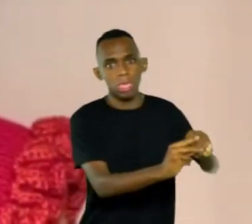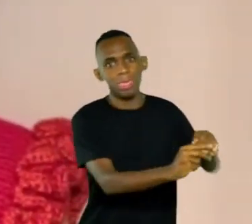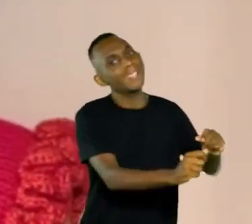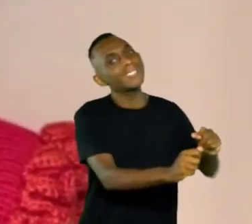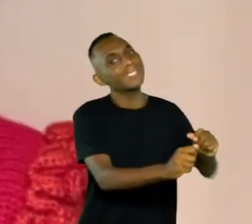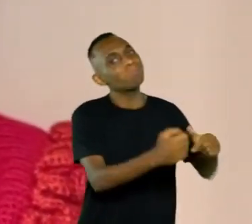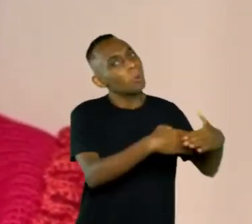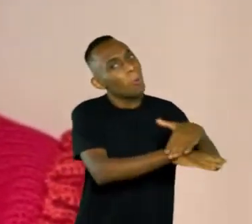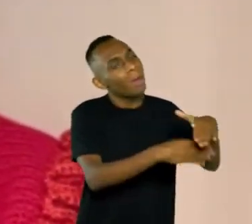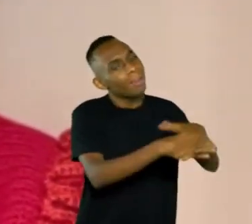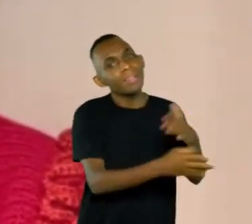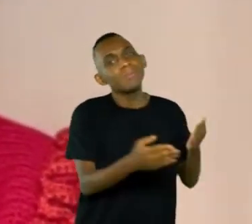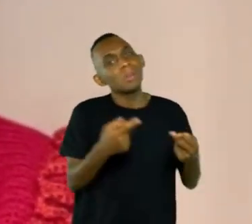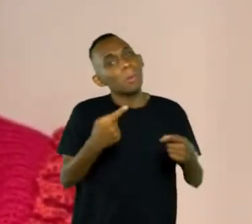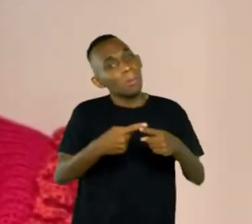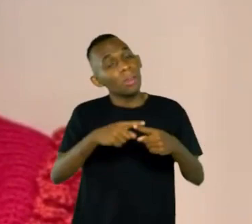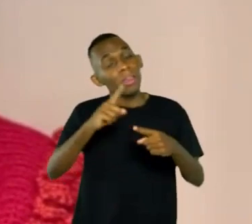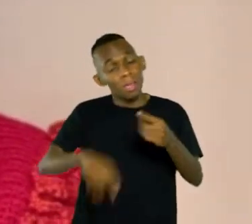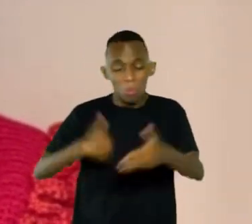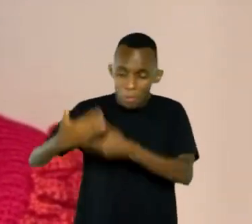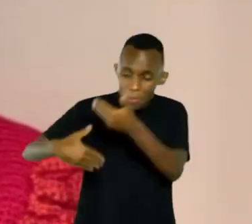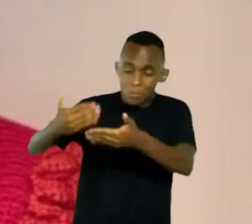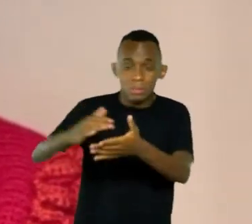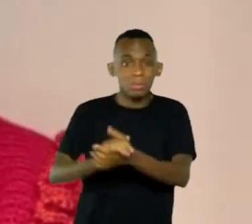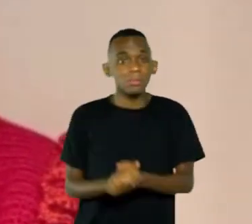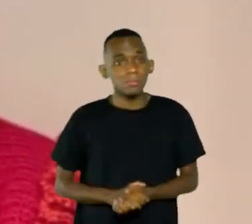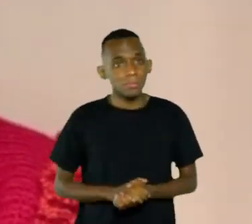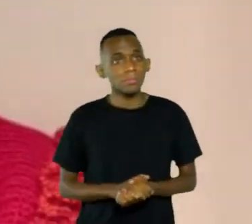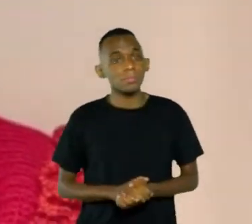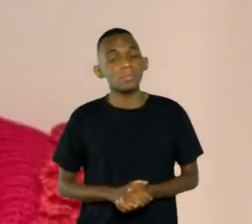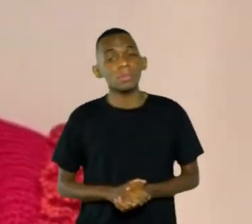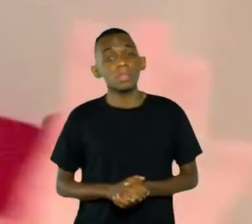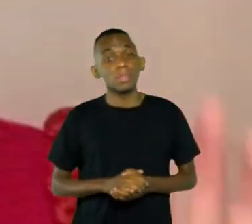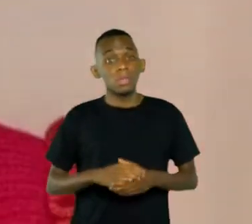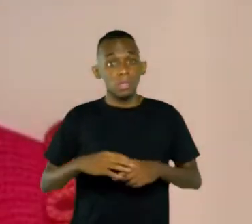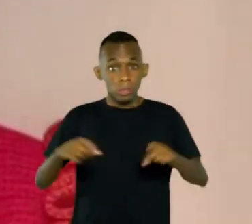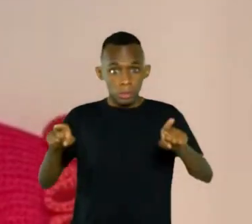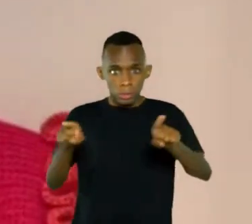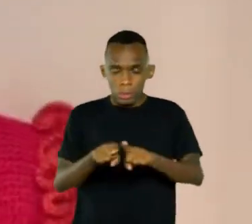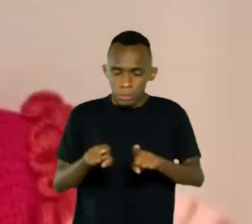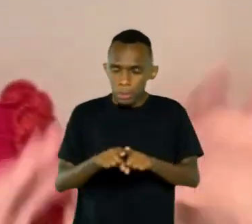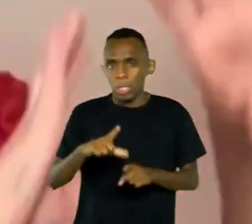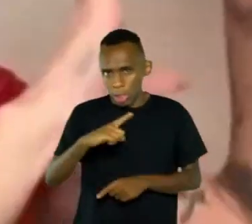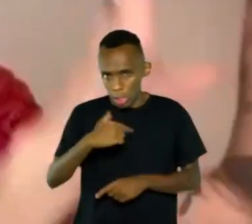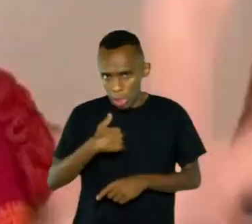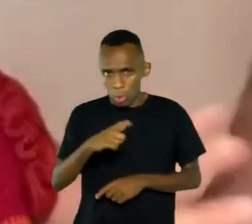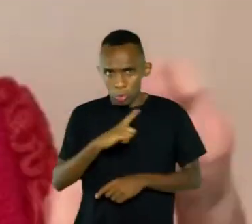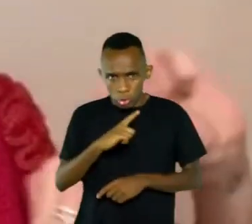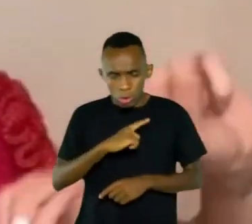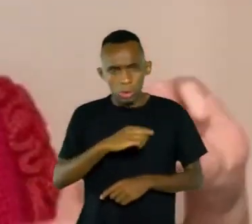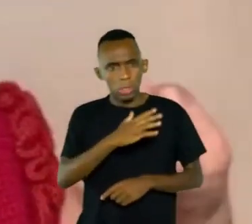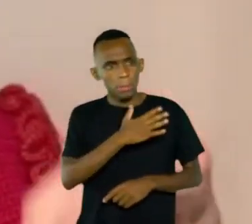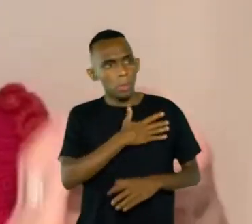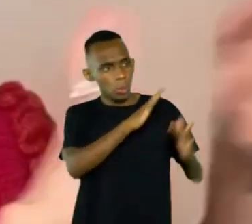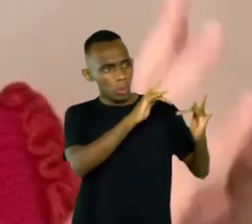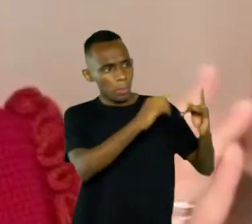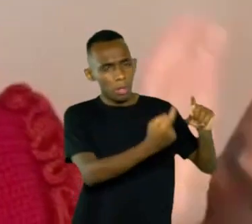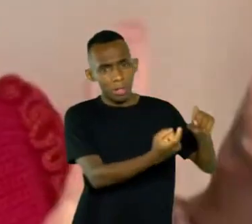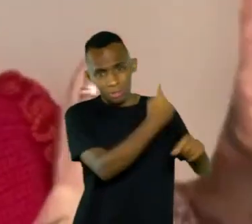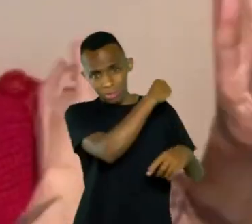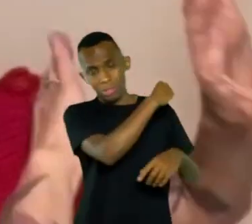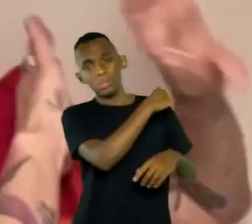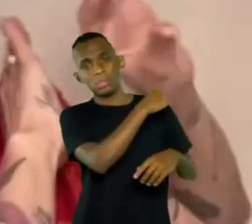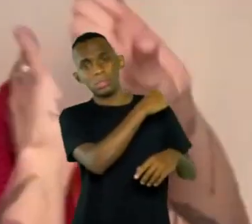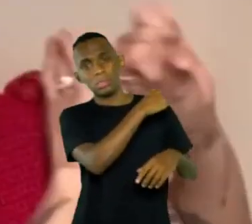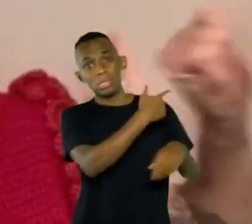é um processo. E quando o Gui morreu, eu também tinha, assim, eu tinha várias fotos do Gui no trocador de fralda do